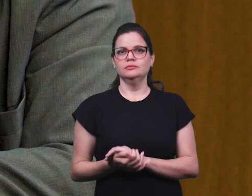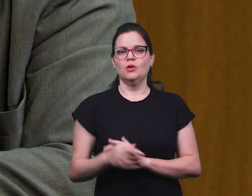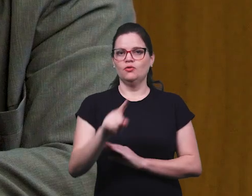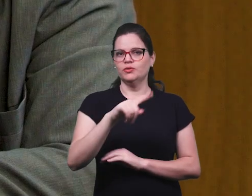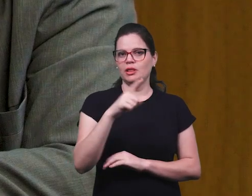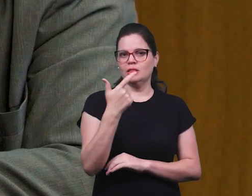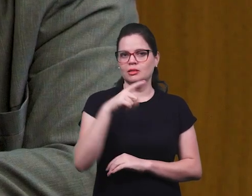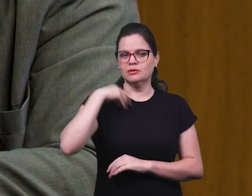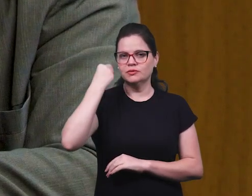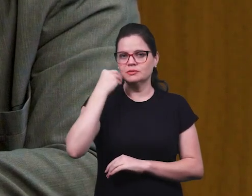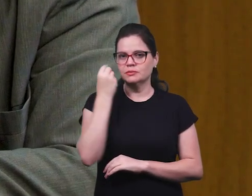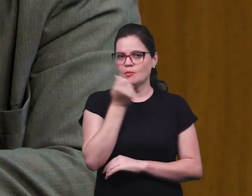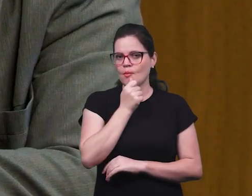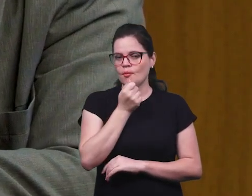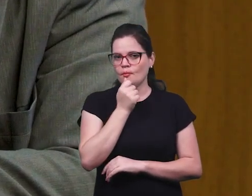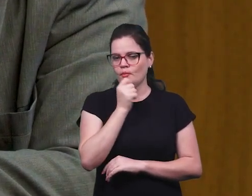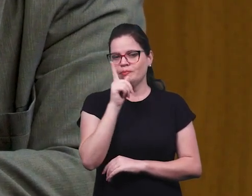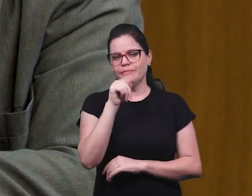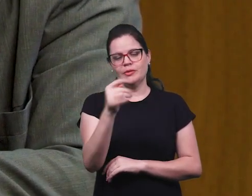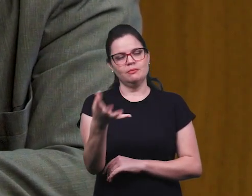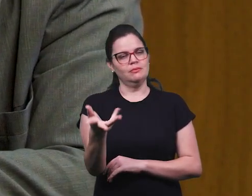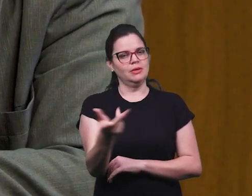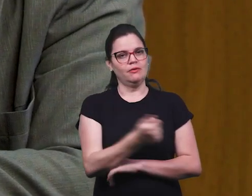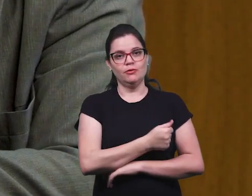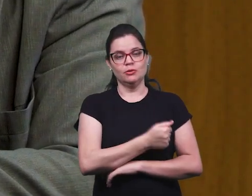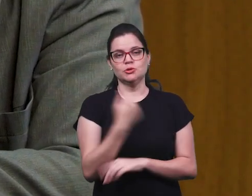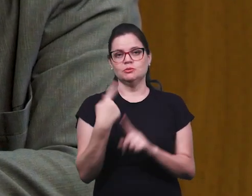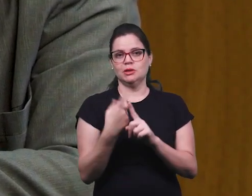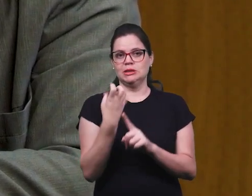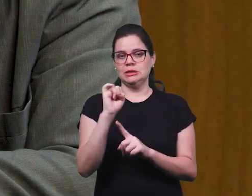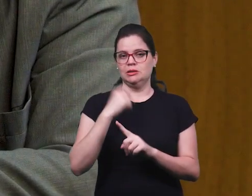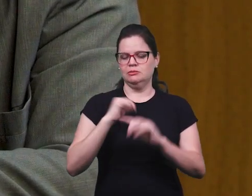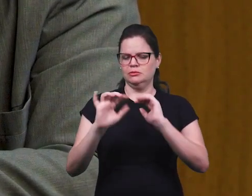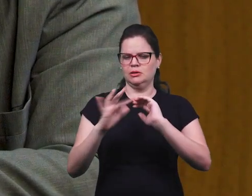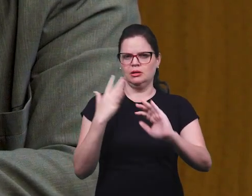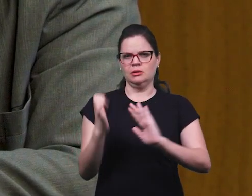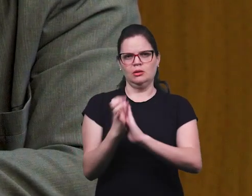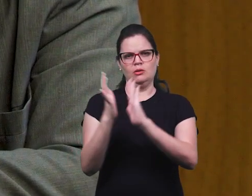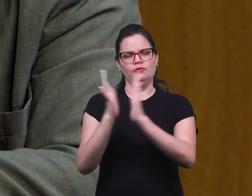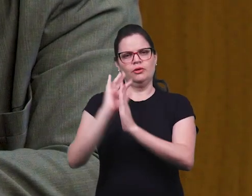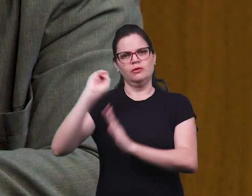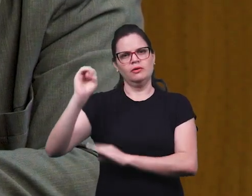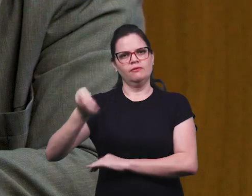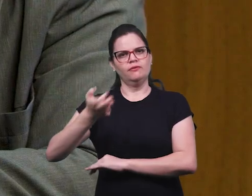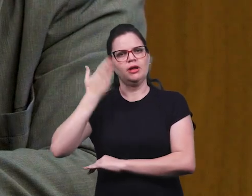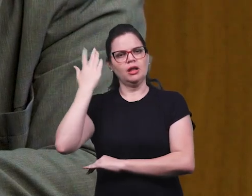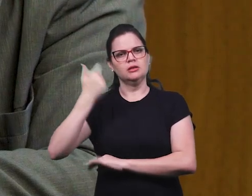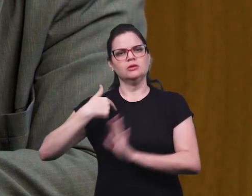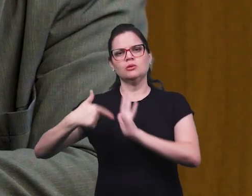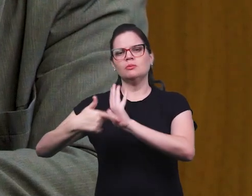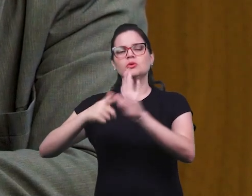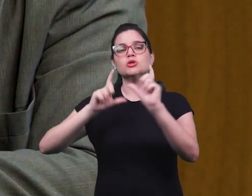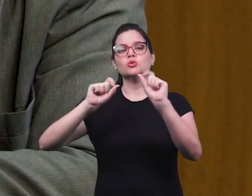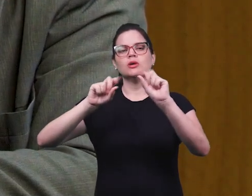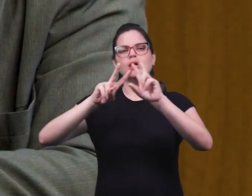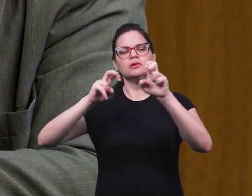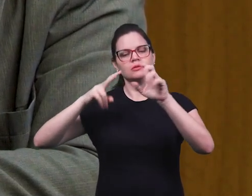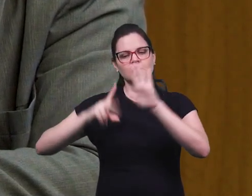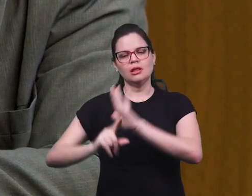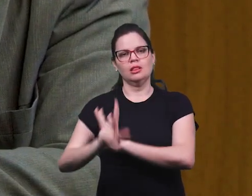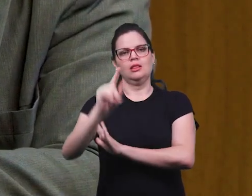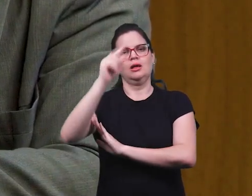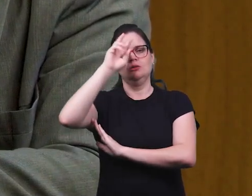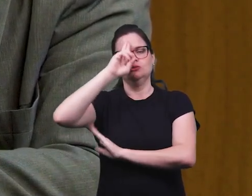essa experiência, é algo glorioso, porque quando nós cantamos louvores revelados, nós estamos falando daquilo que é eterno, nós estamos falando